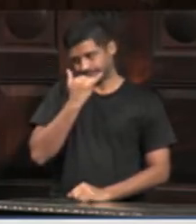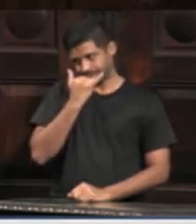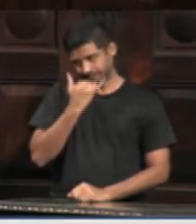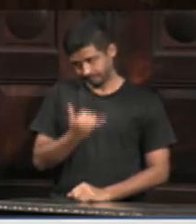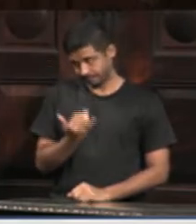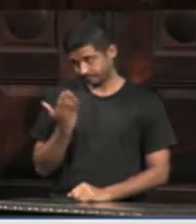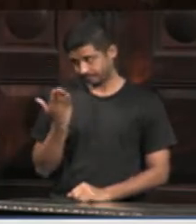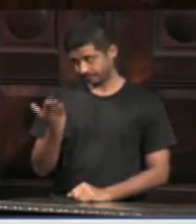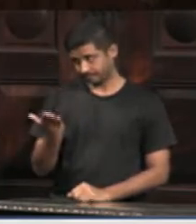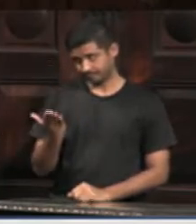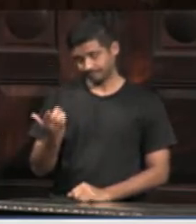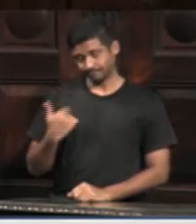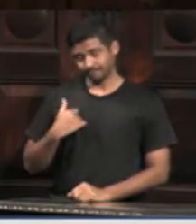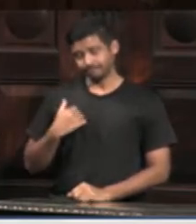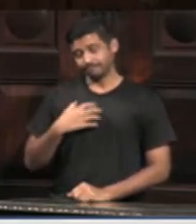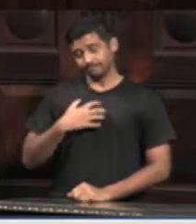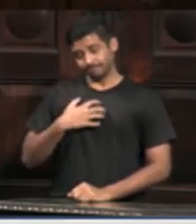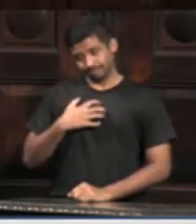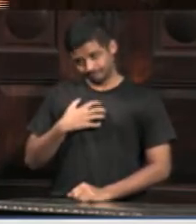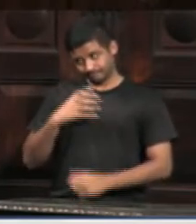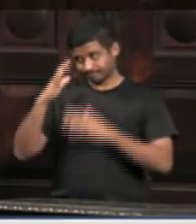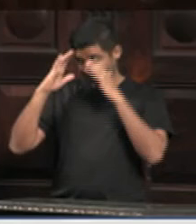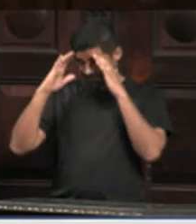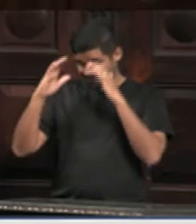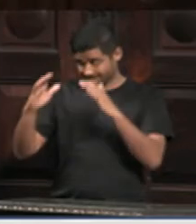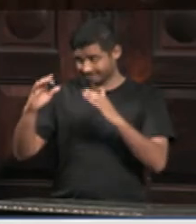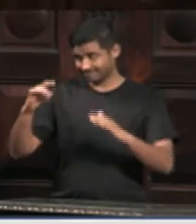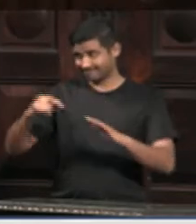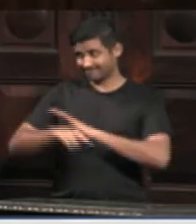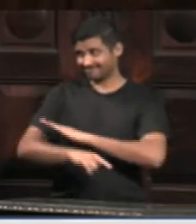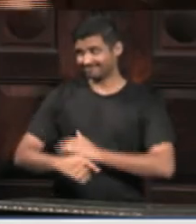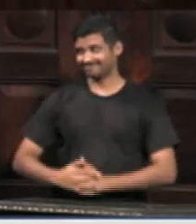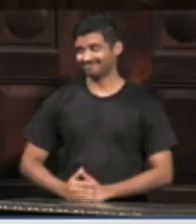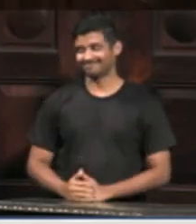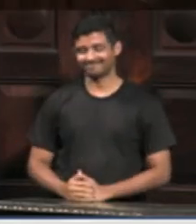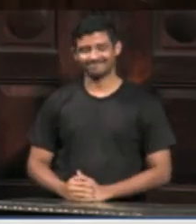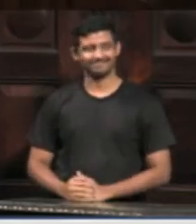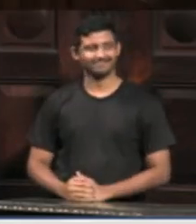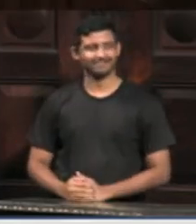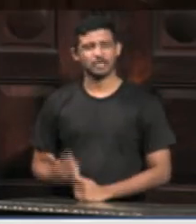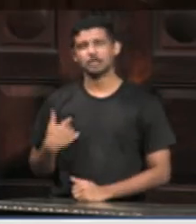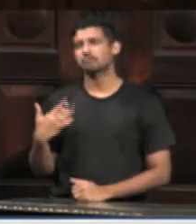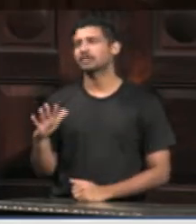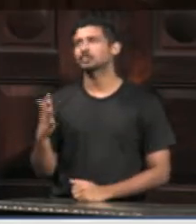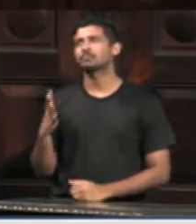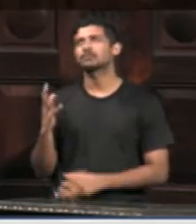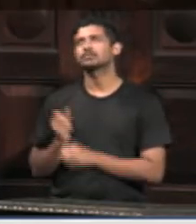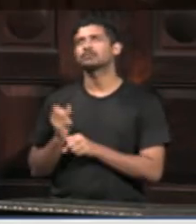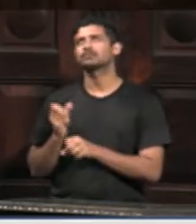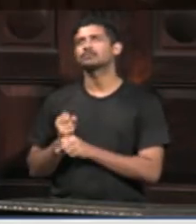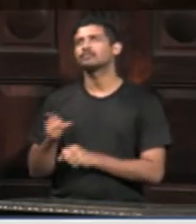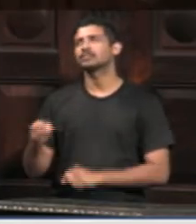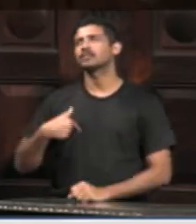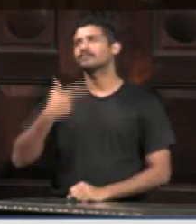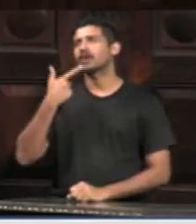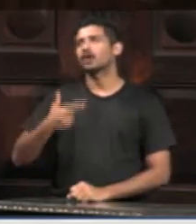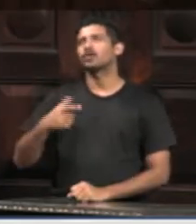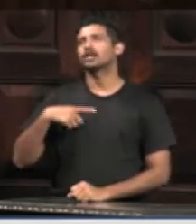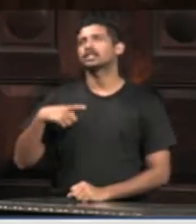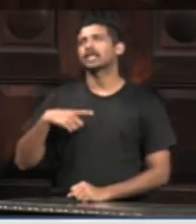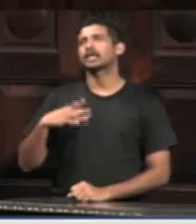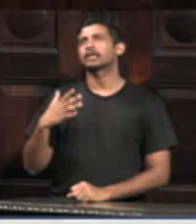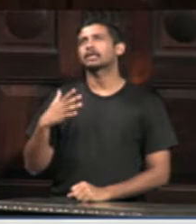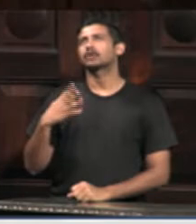estimo profundamente. Fiz uma conta por alto. Vossa Excelência disse que tem 41